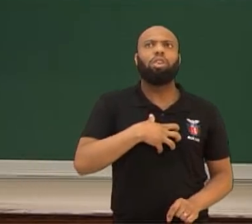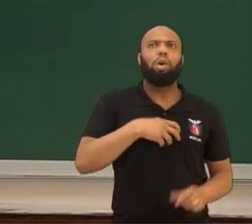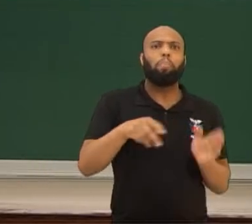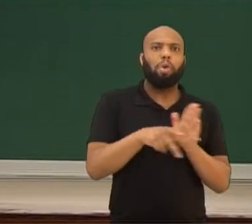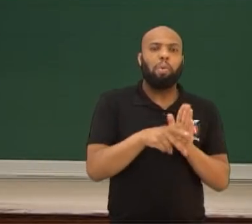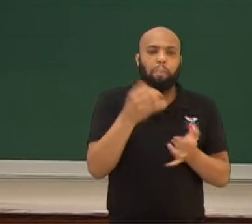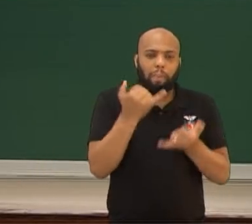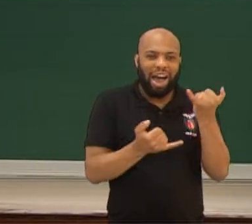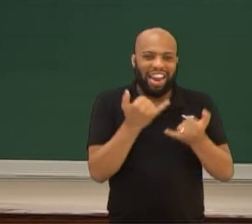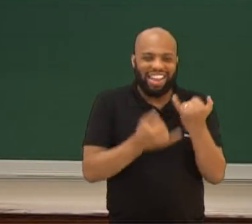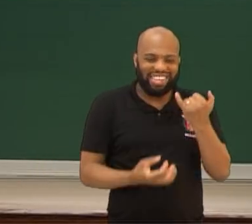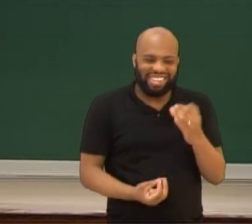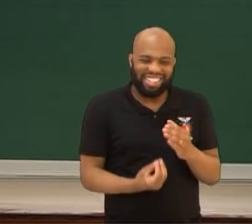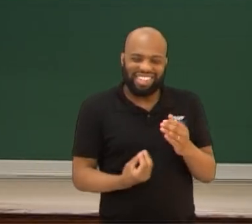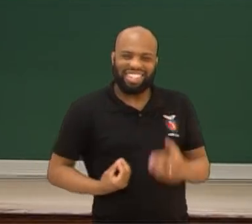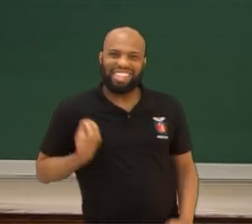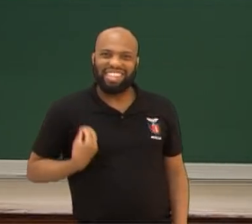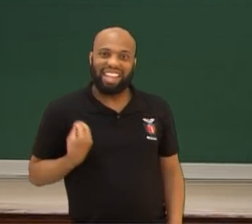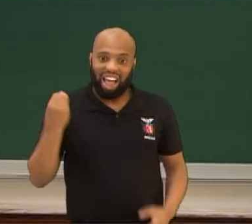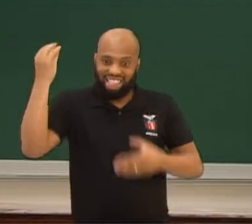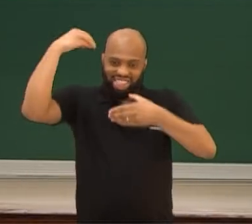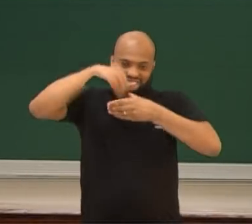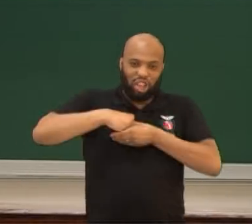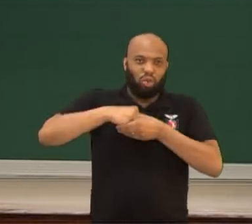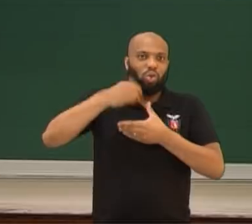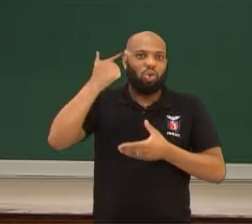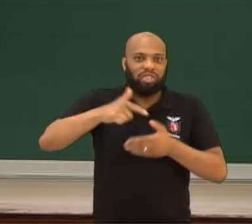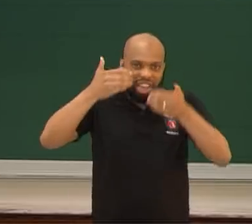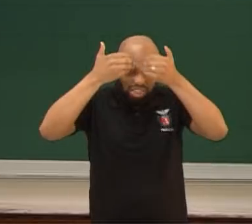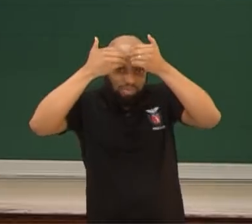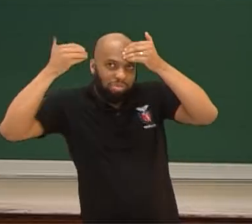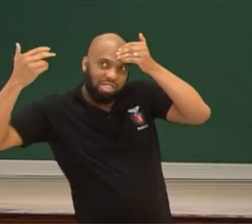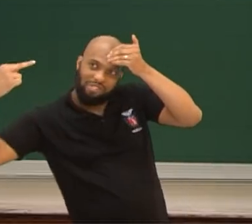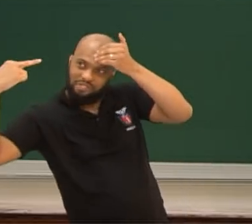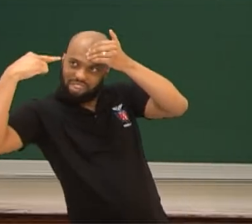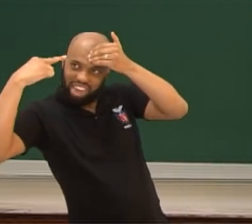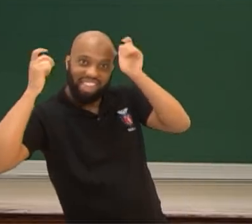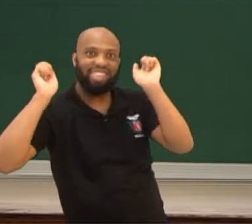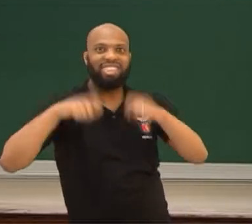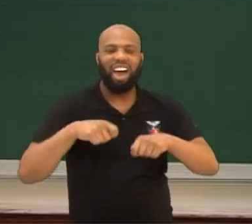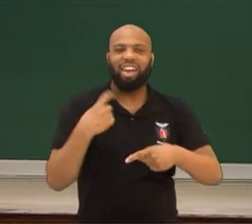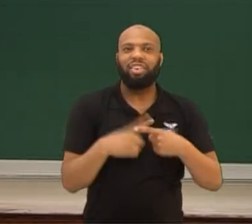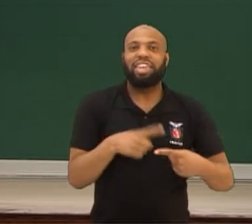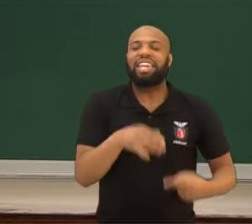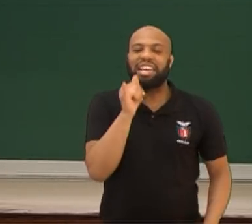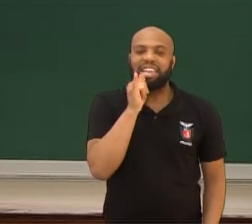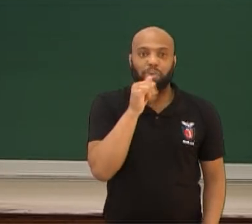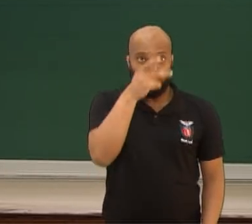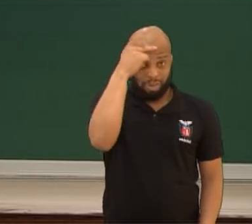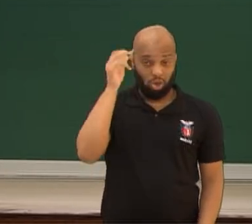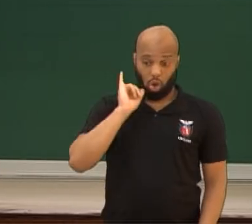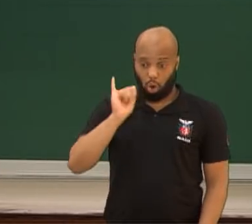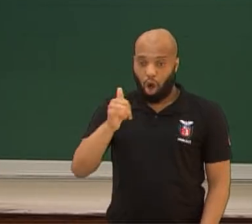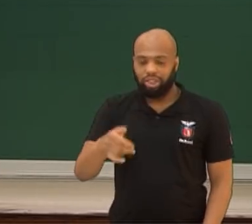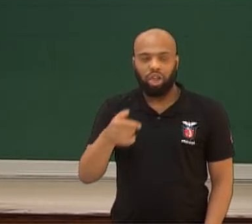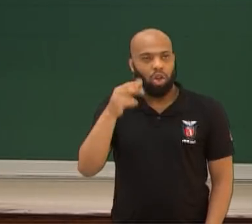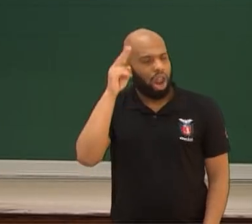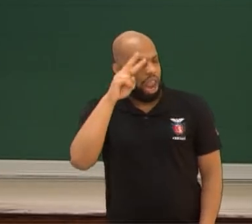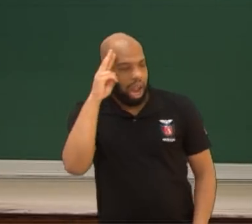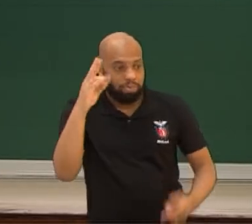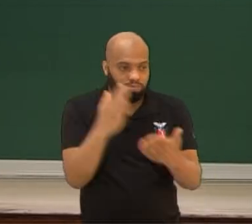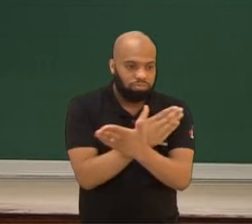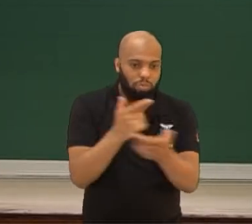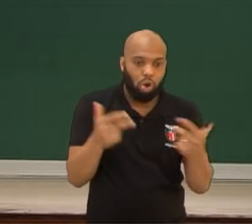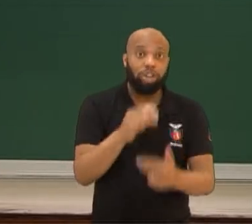do personagem, né? Ele às vezes está contando alguma coisa e de repente ele se lembra de outra coisa e de repente acontece